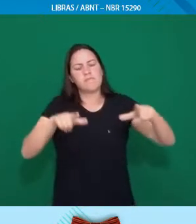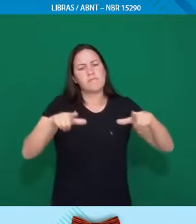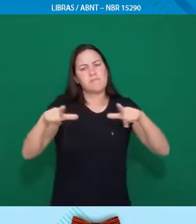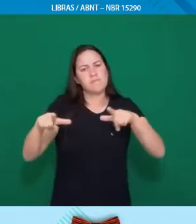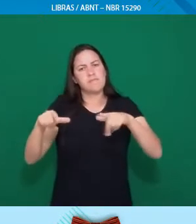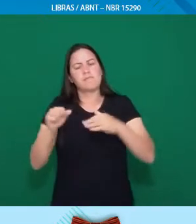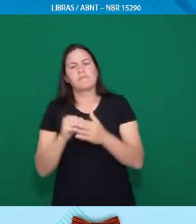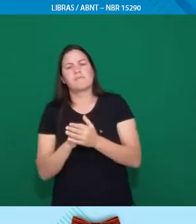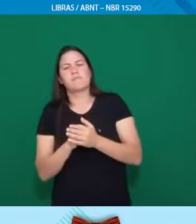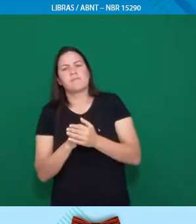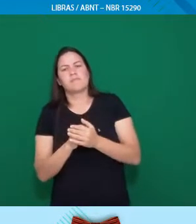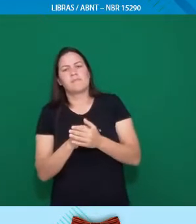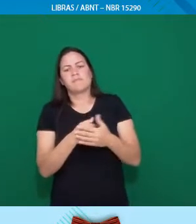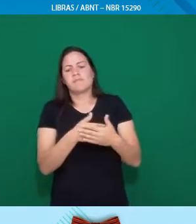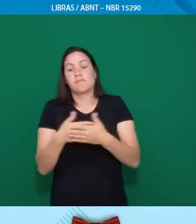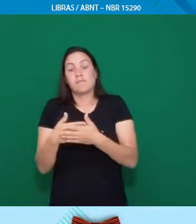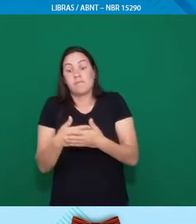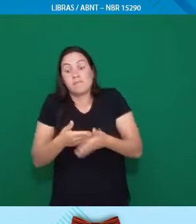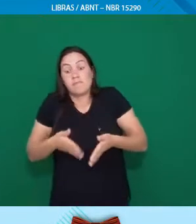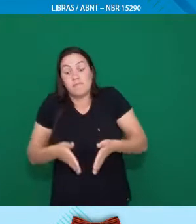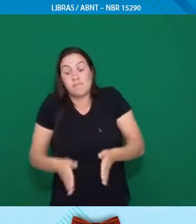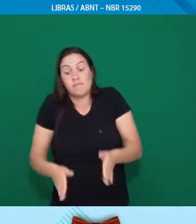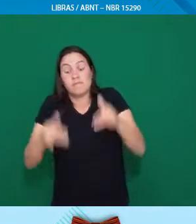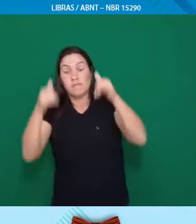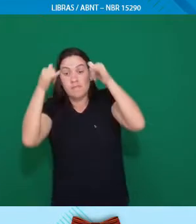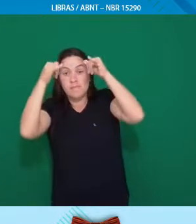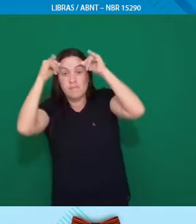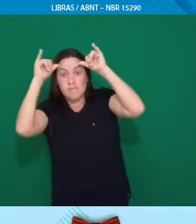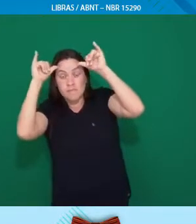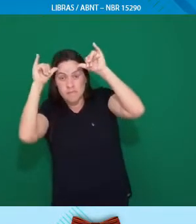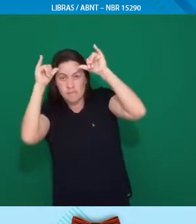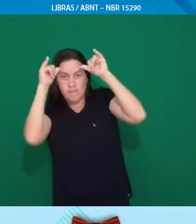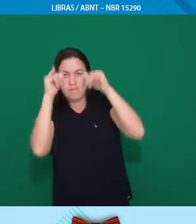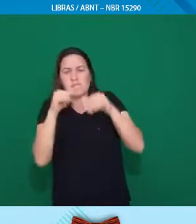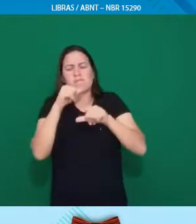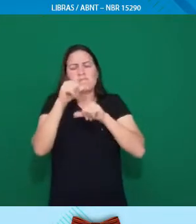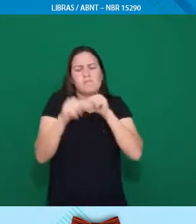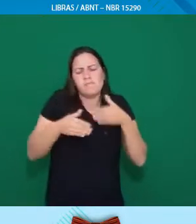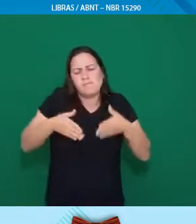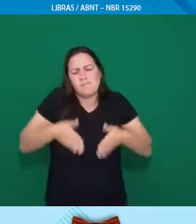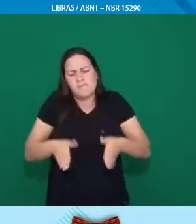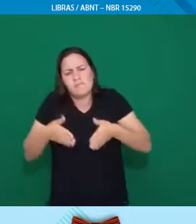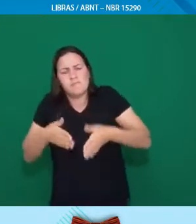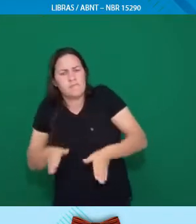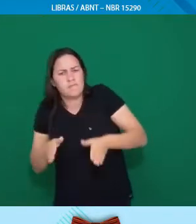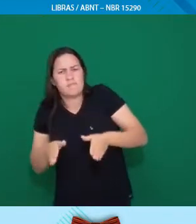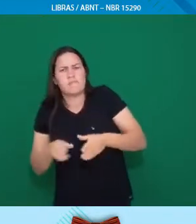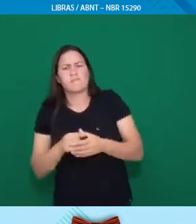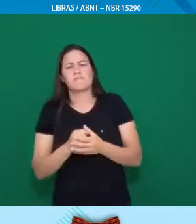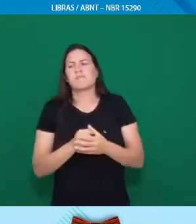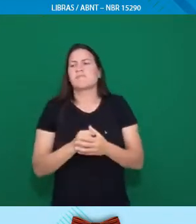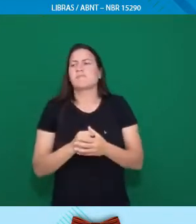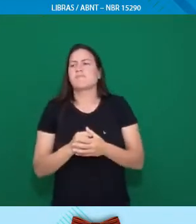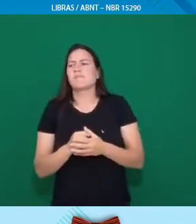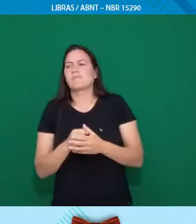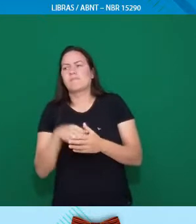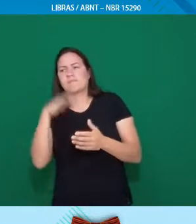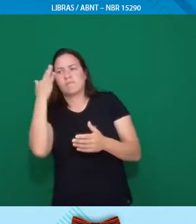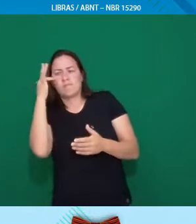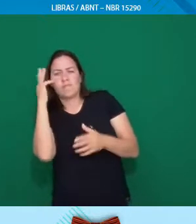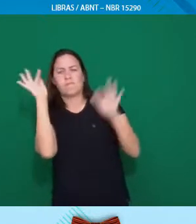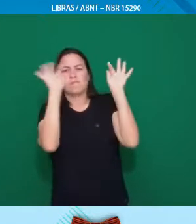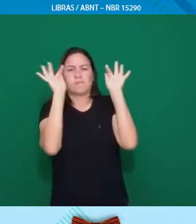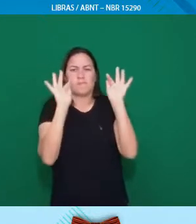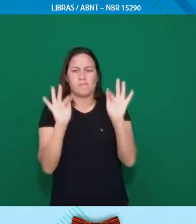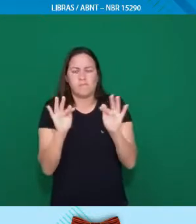centro de genética animal de reprodução animal aqui na Unoeste é uma